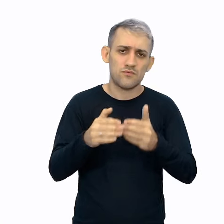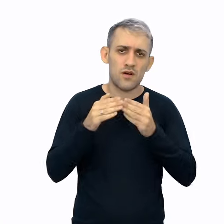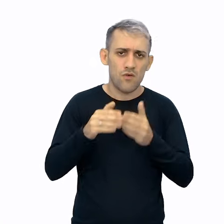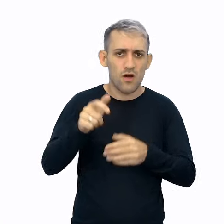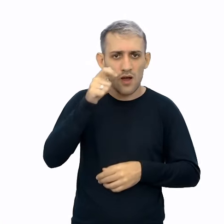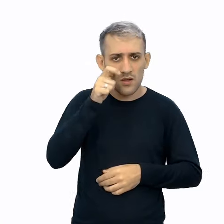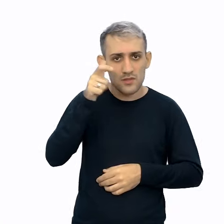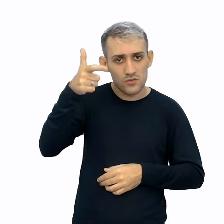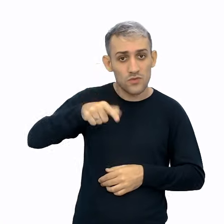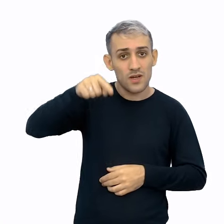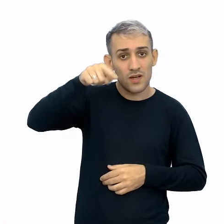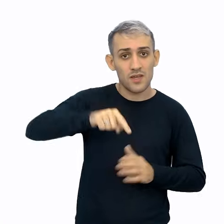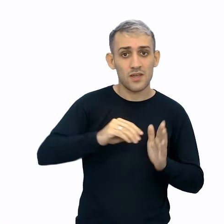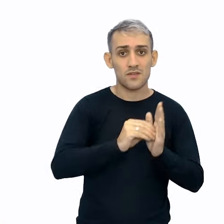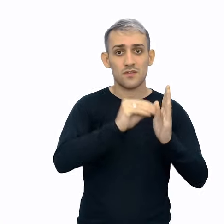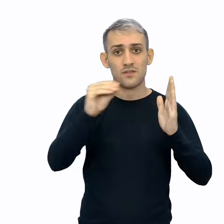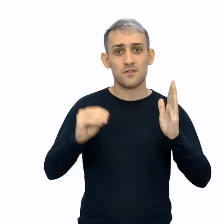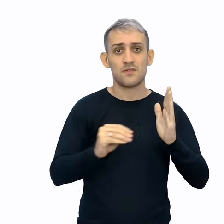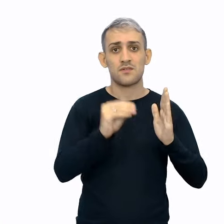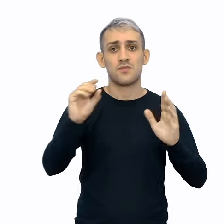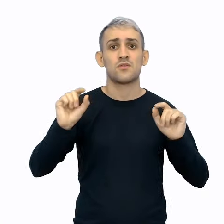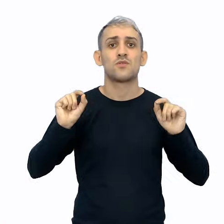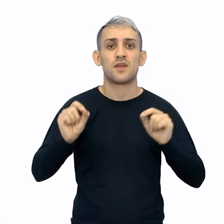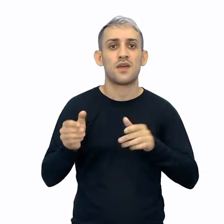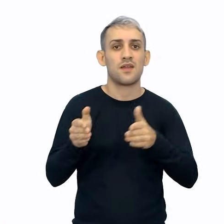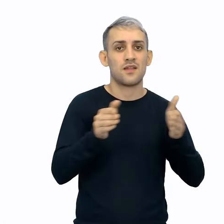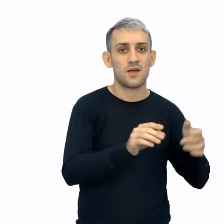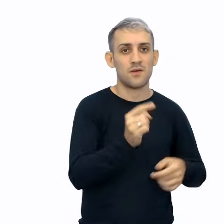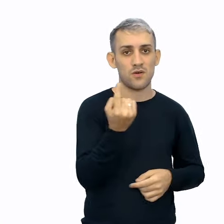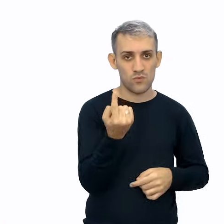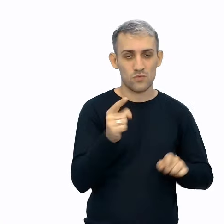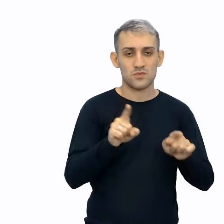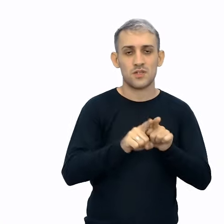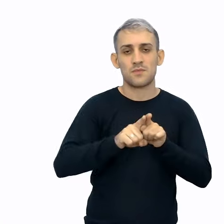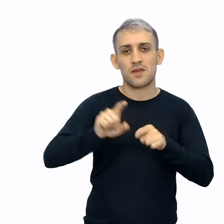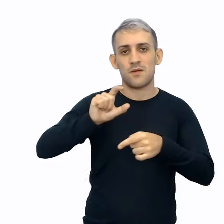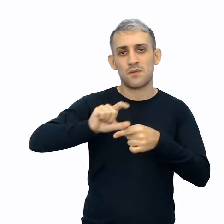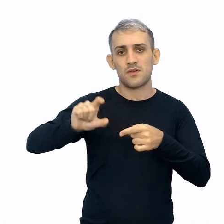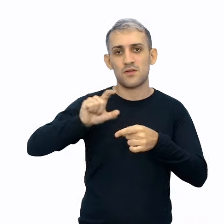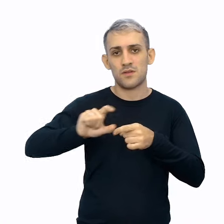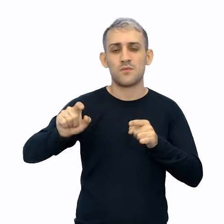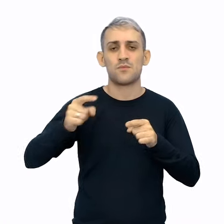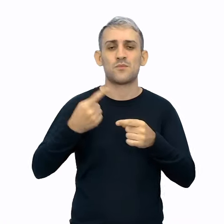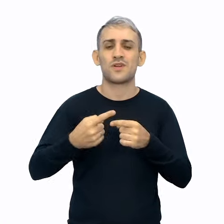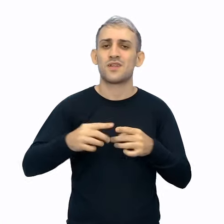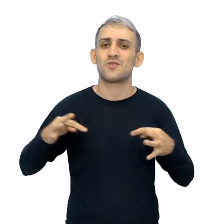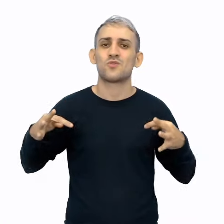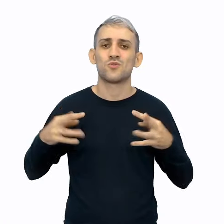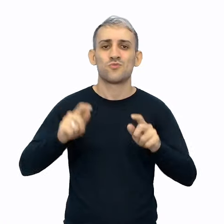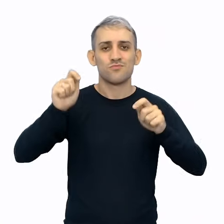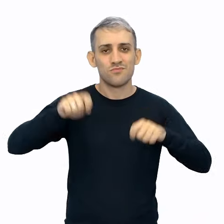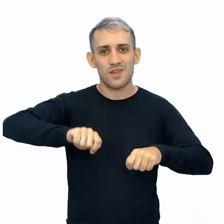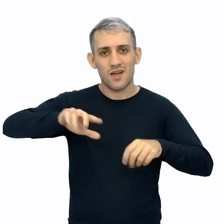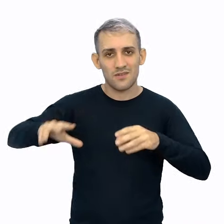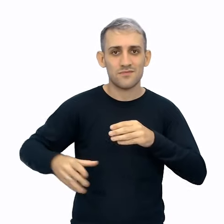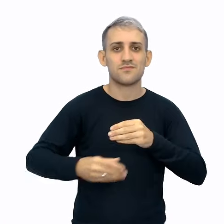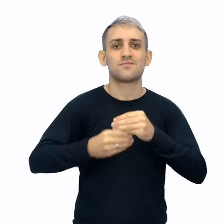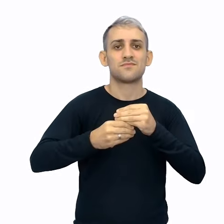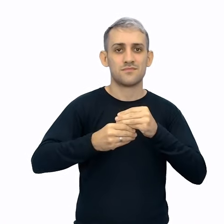centro de mídias essas etapa 1 e as pilas do conhecimento porque tudo pode agregar né